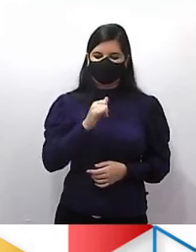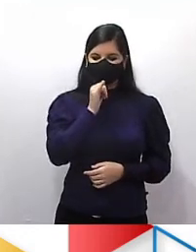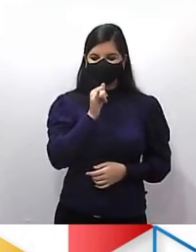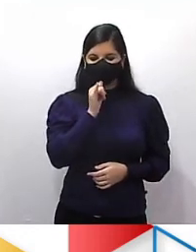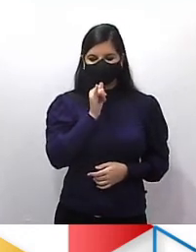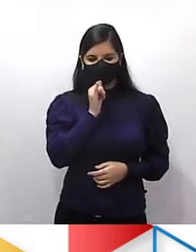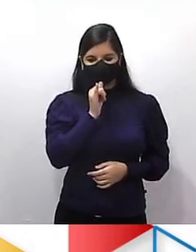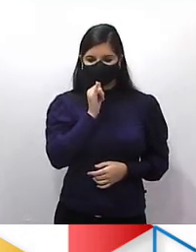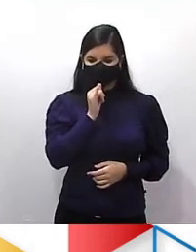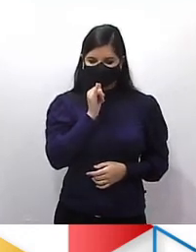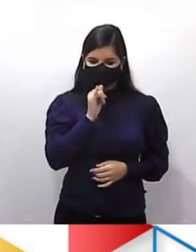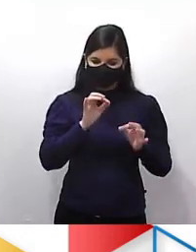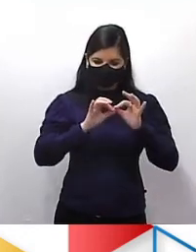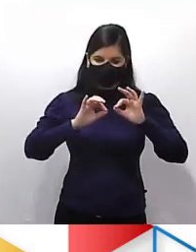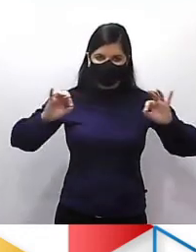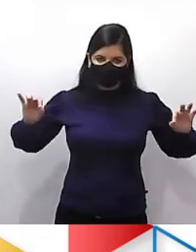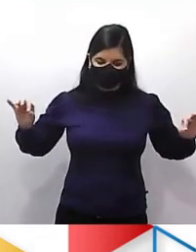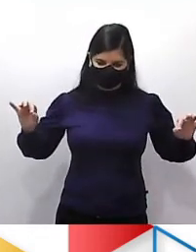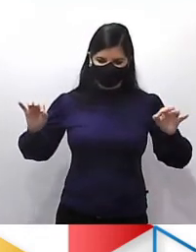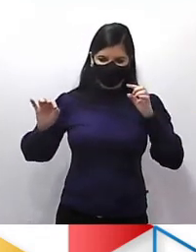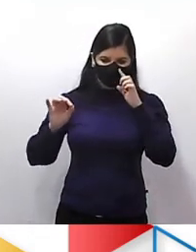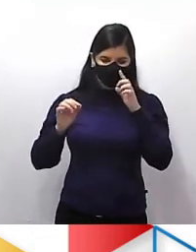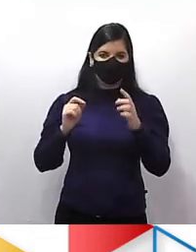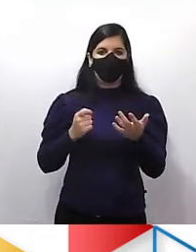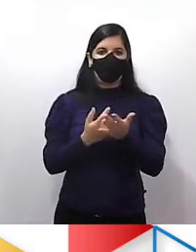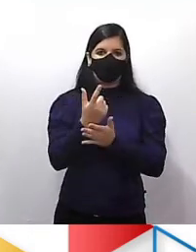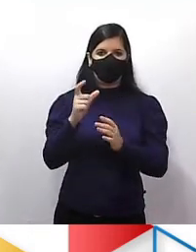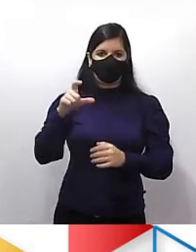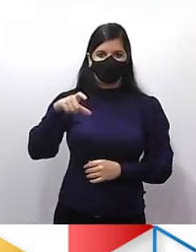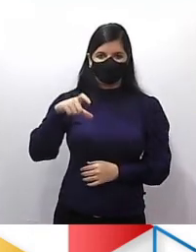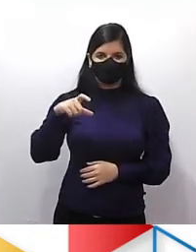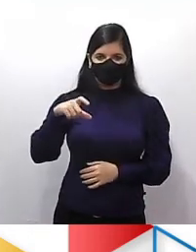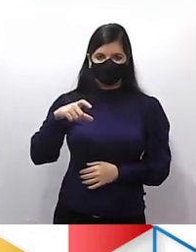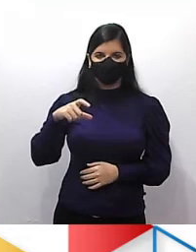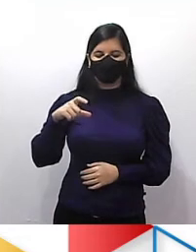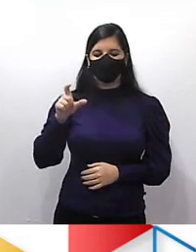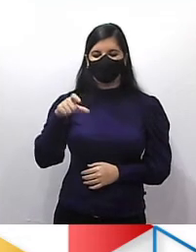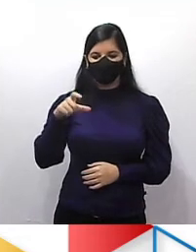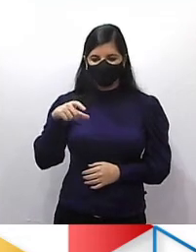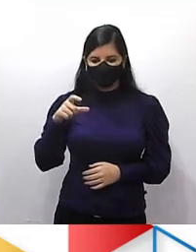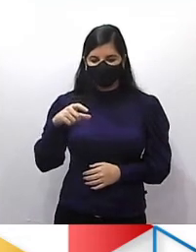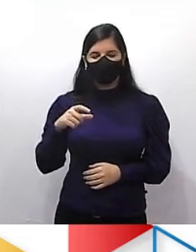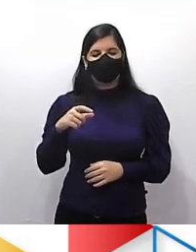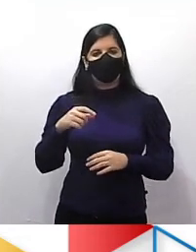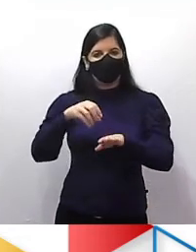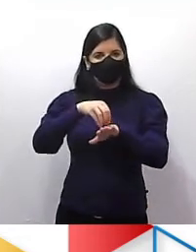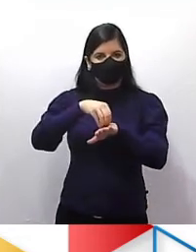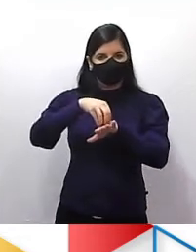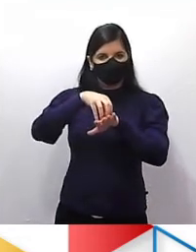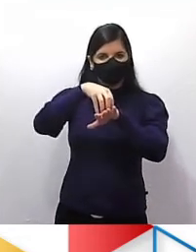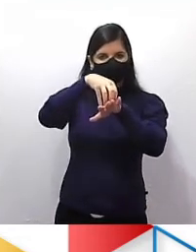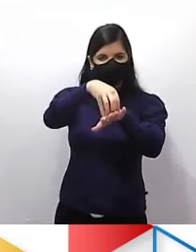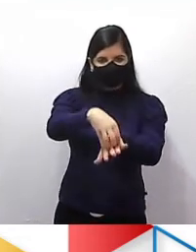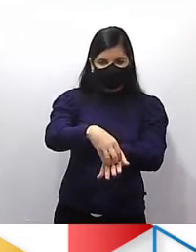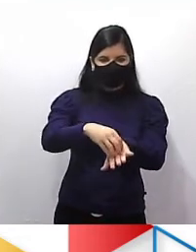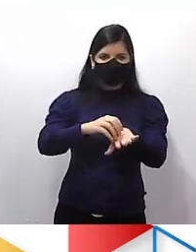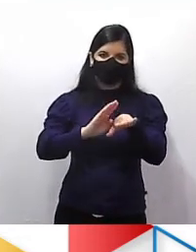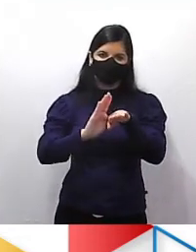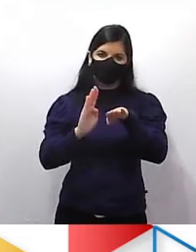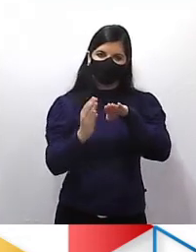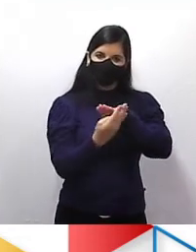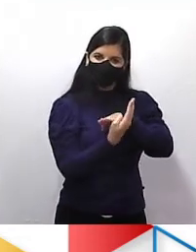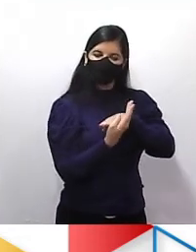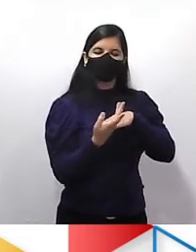gente tem aí vamos supor que a gente vai comprar um cartão de acesso para o BRT ou qualquer outro ônibus, né? Ou